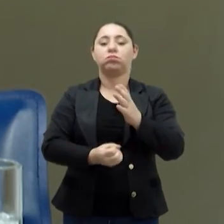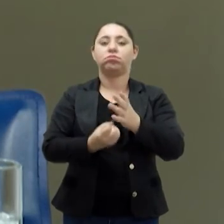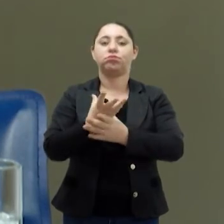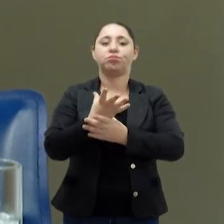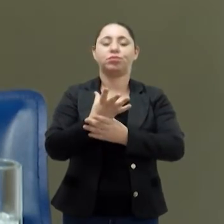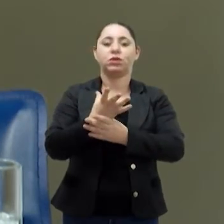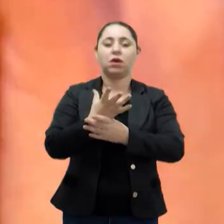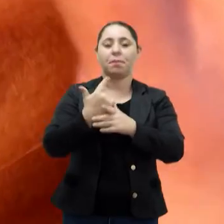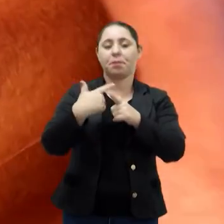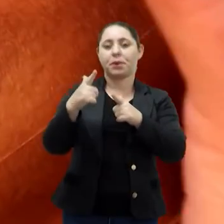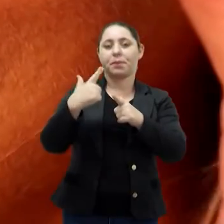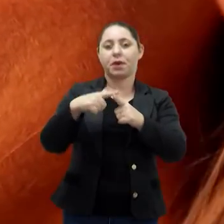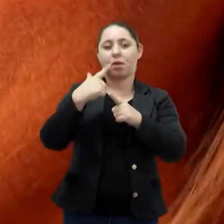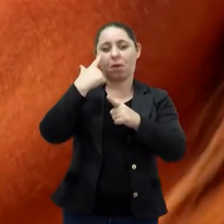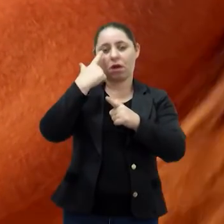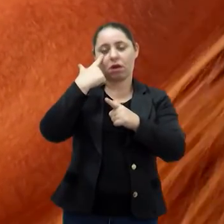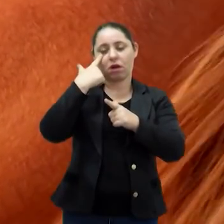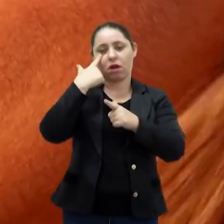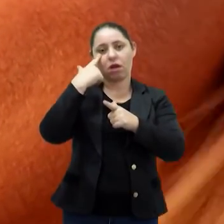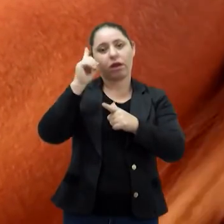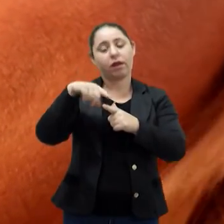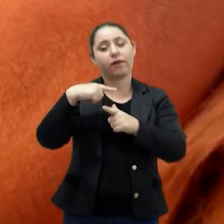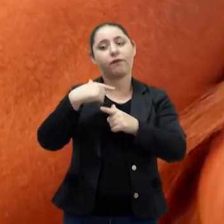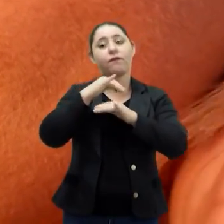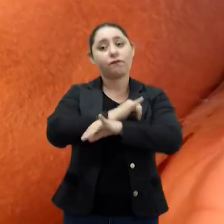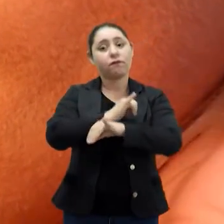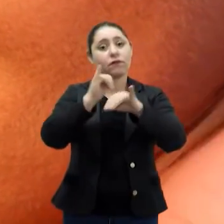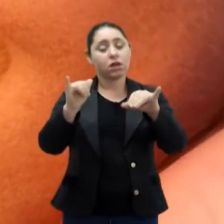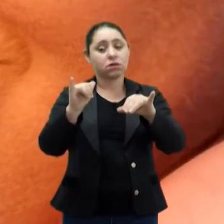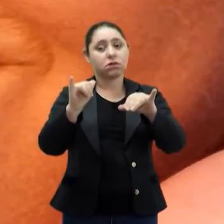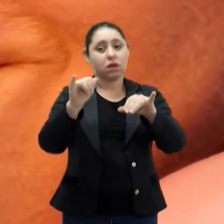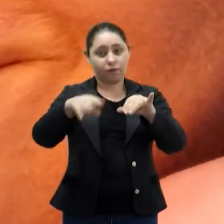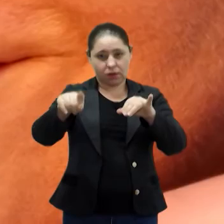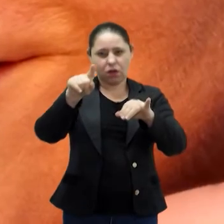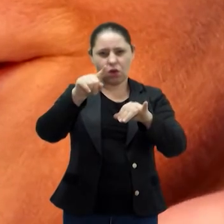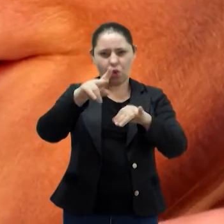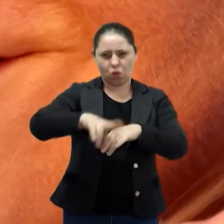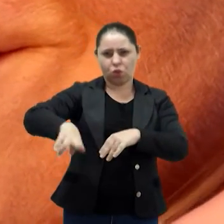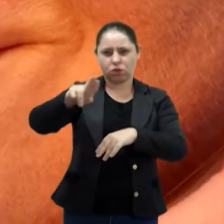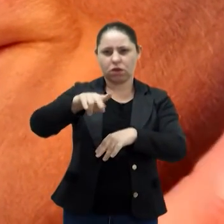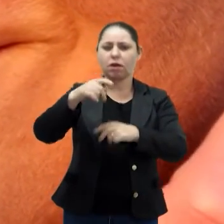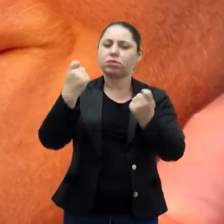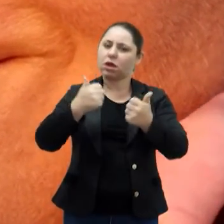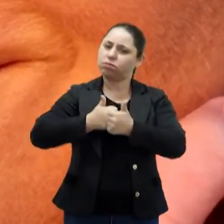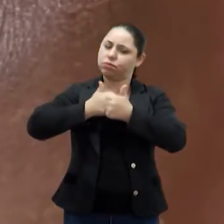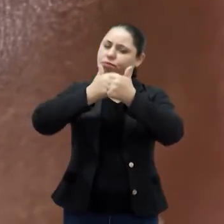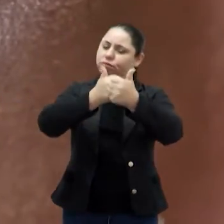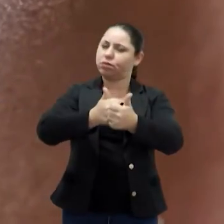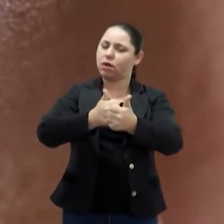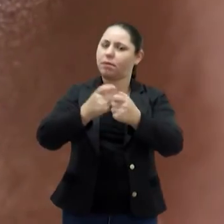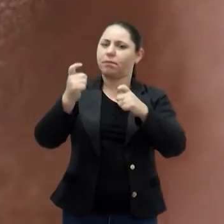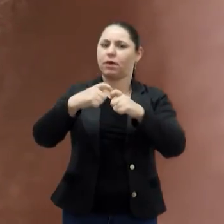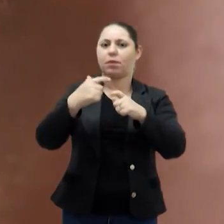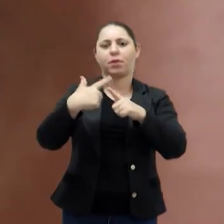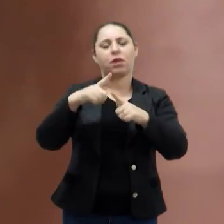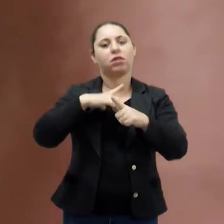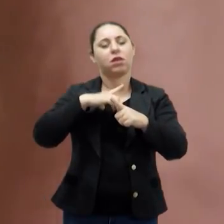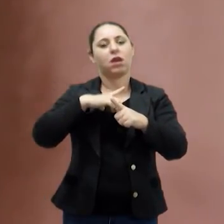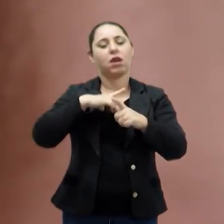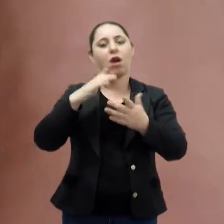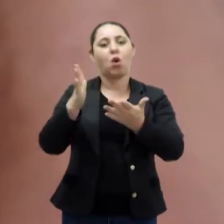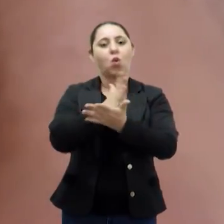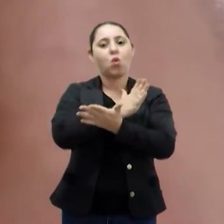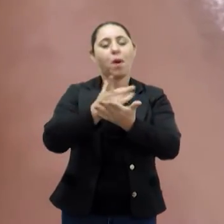induzir catarata e por isso que a gente sempre fala que alguém que usa alguma medicação tem que ter um acompanhamento médico, porque